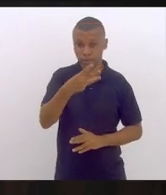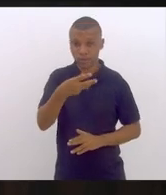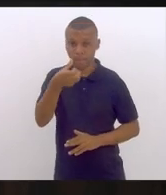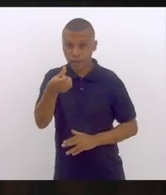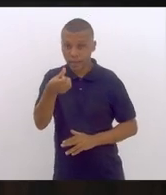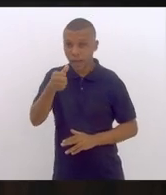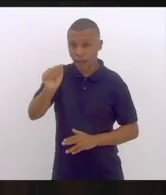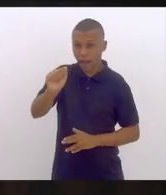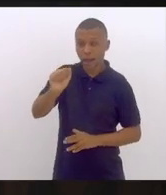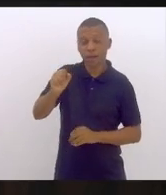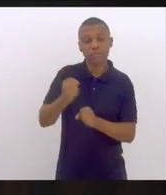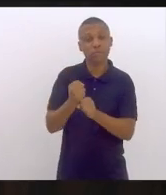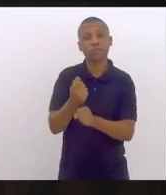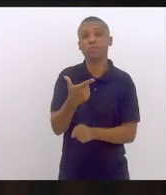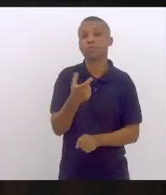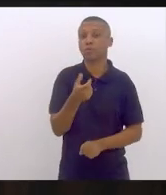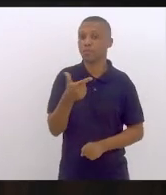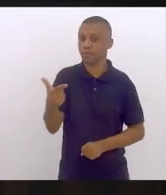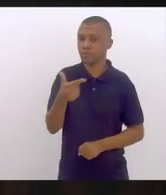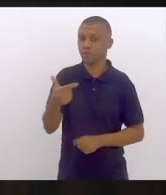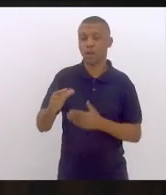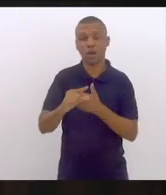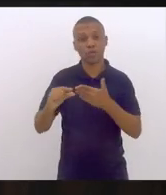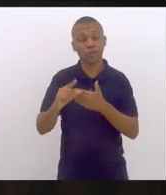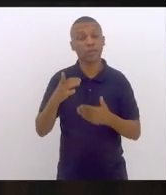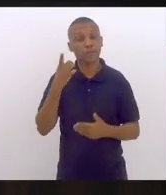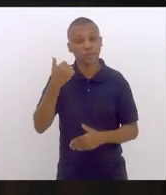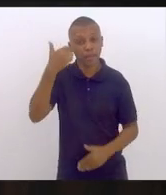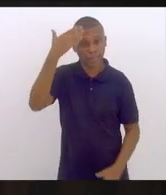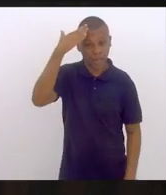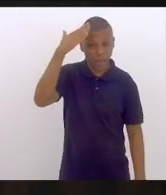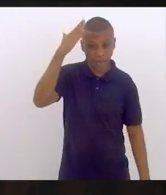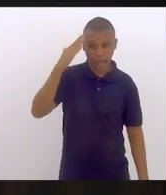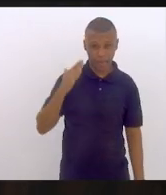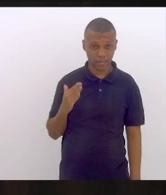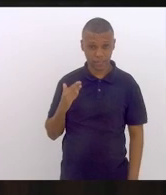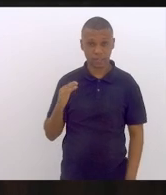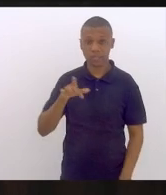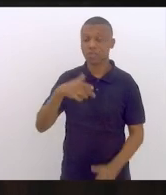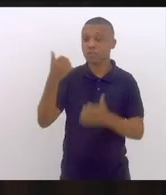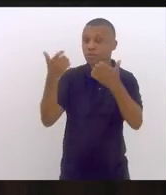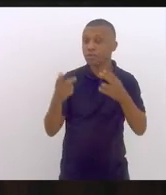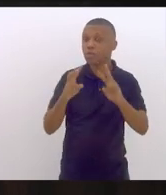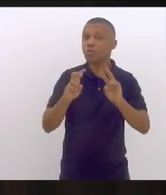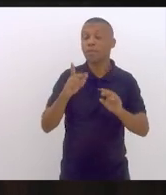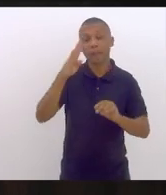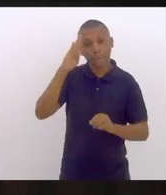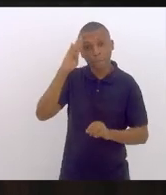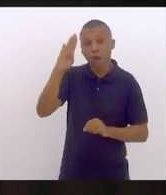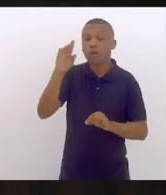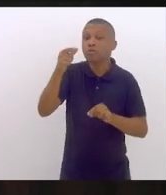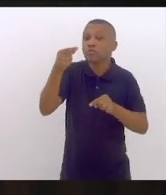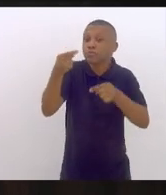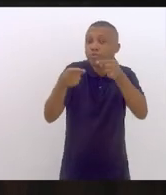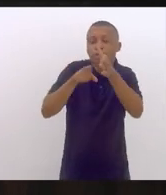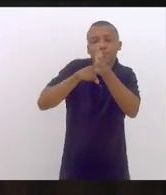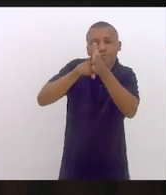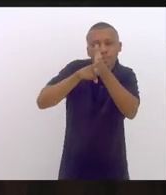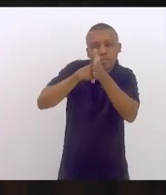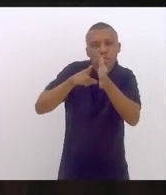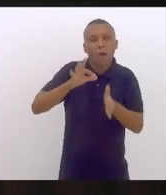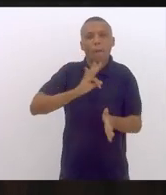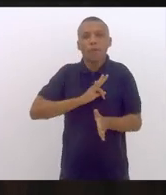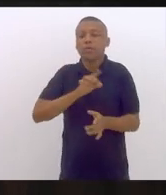de 22 de autoria da deputada Lana Passos Que expõe sobre a prioridade na tramitação de investigação policial